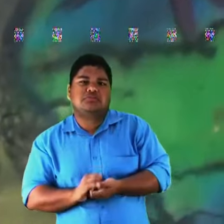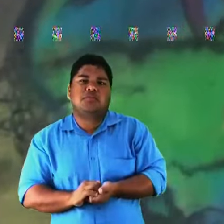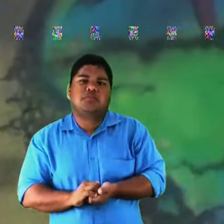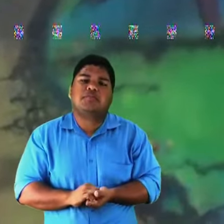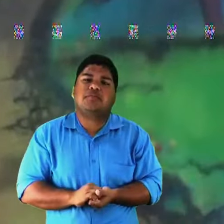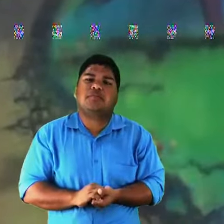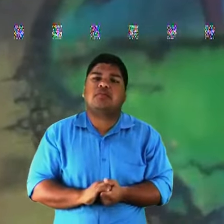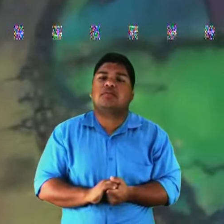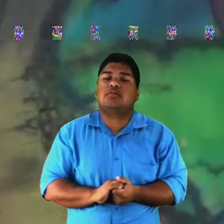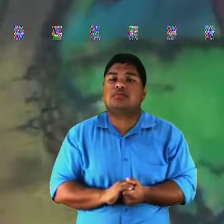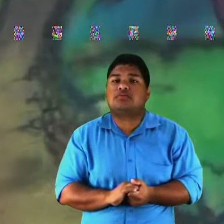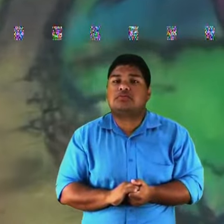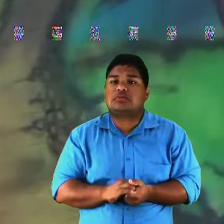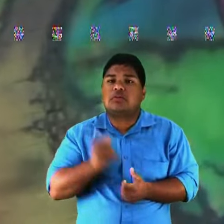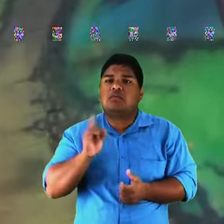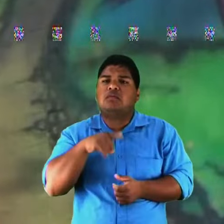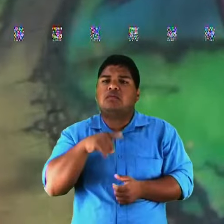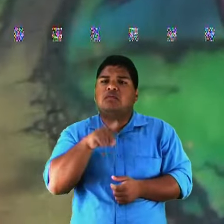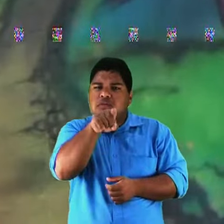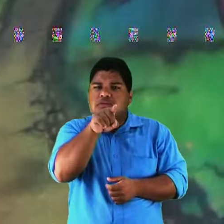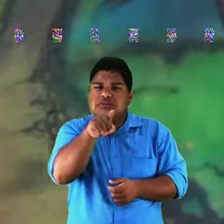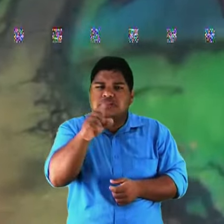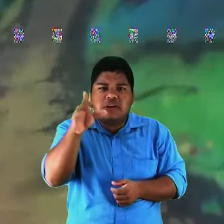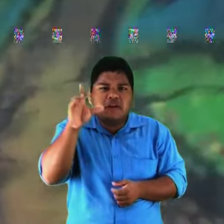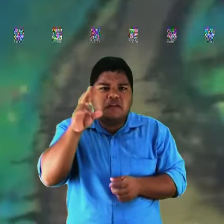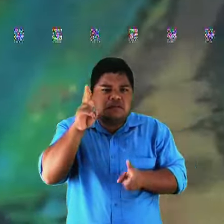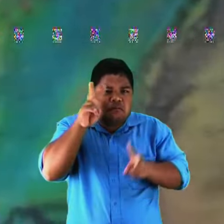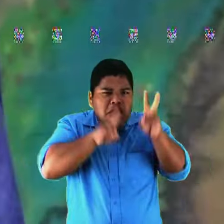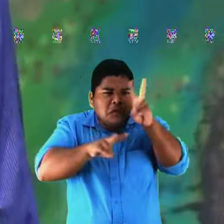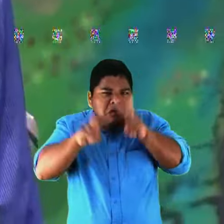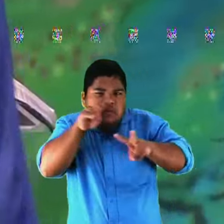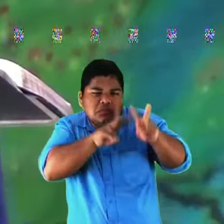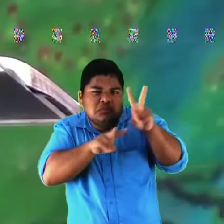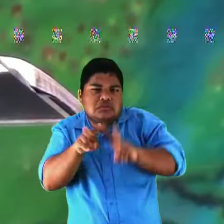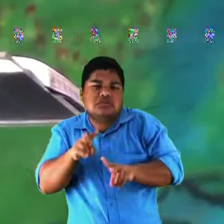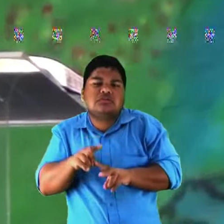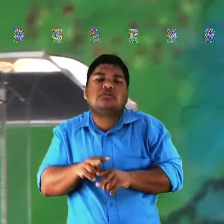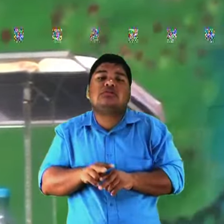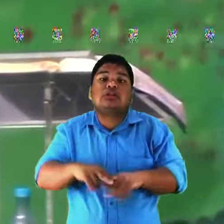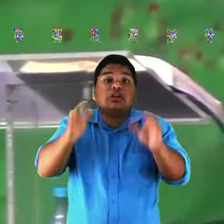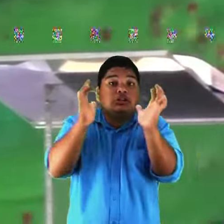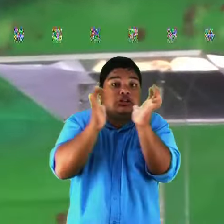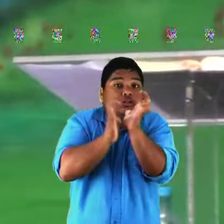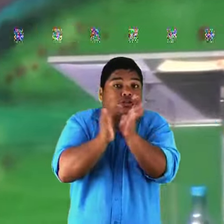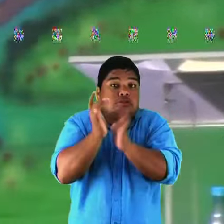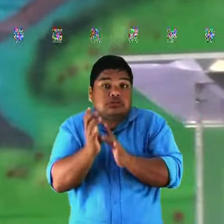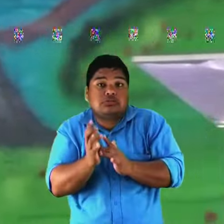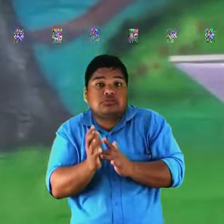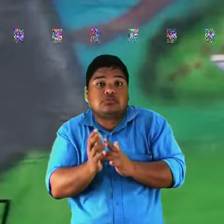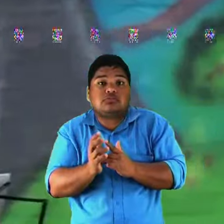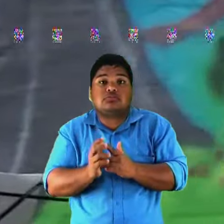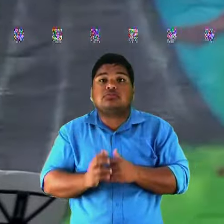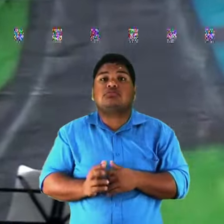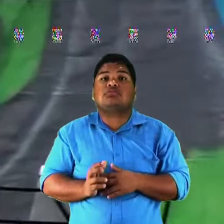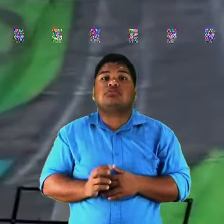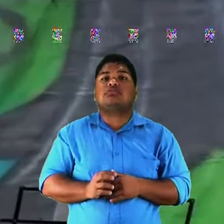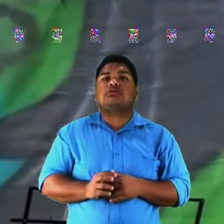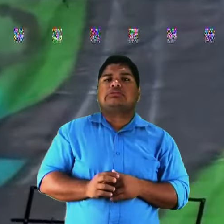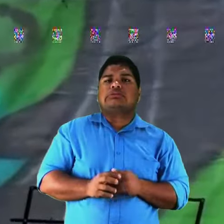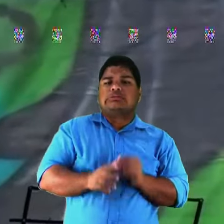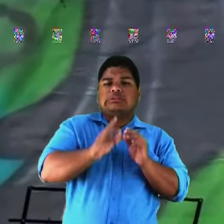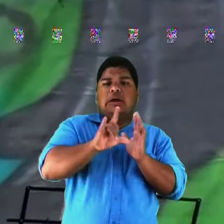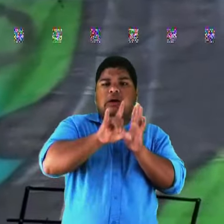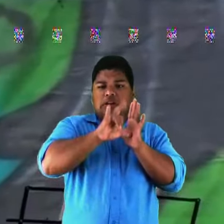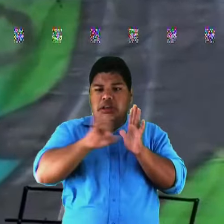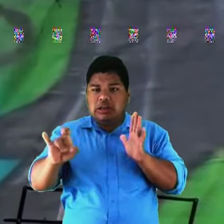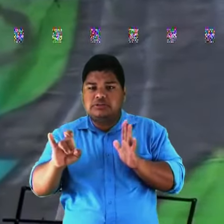a ver, você viu, e você deve ter percebido isso, Jesus reinterpretando a lei. E